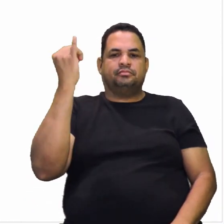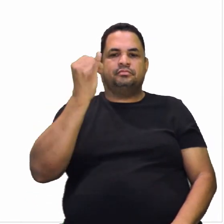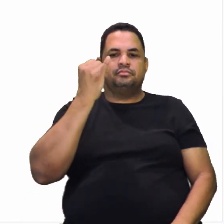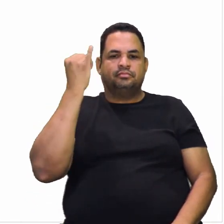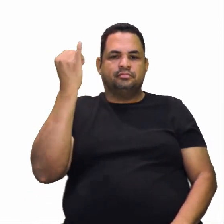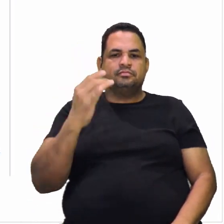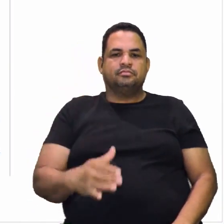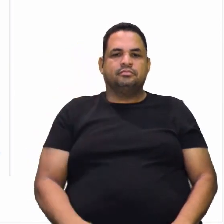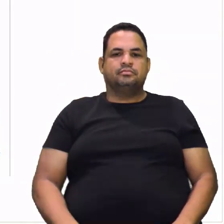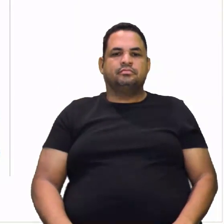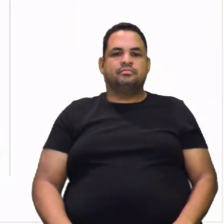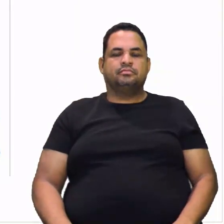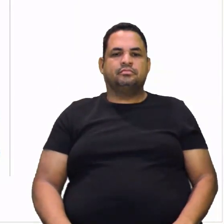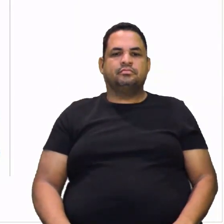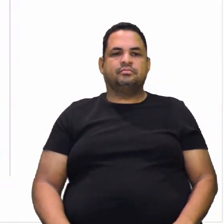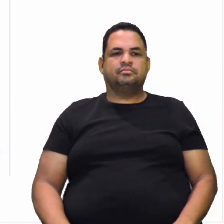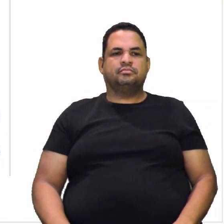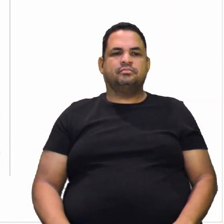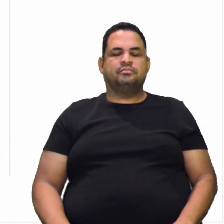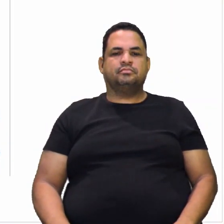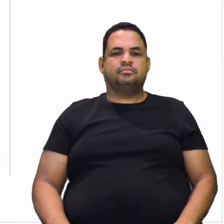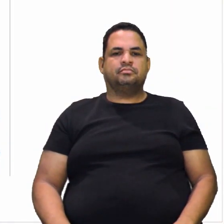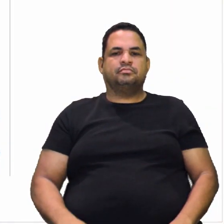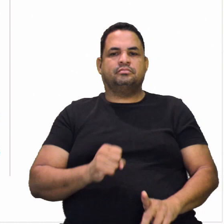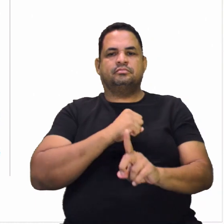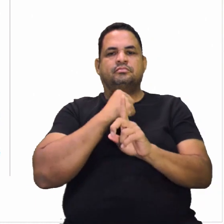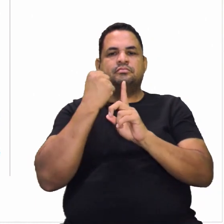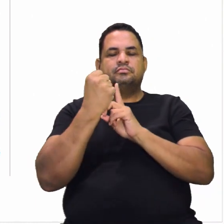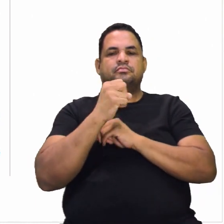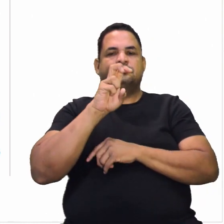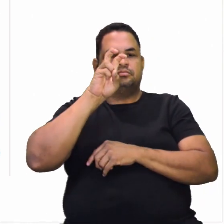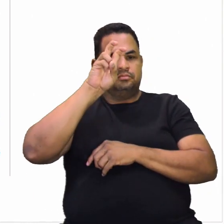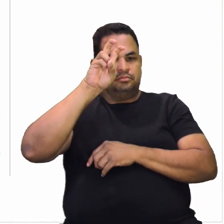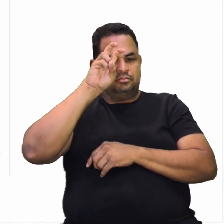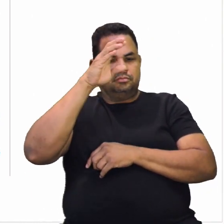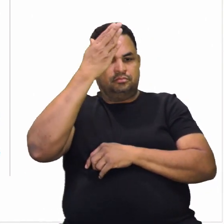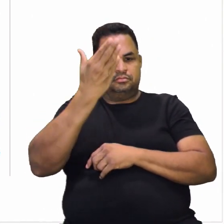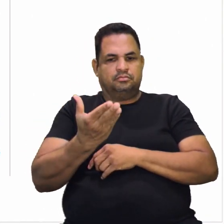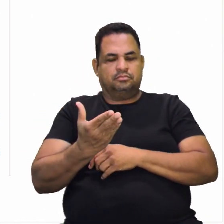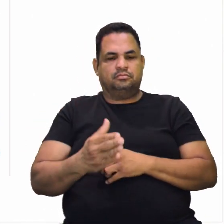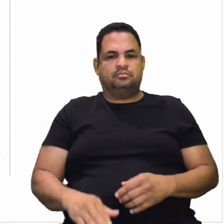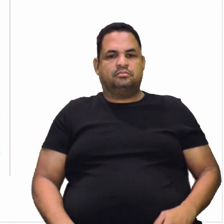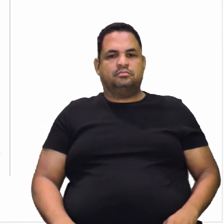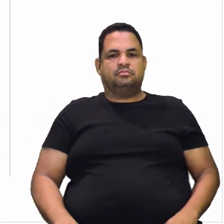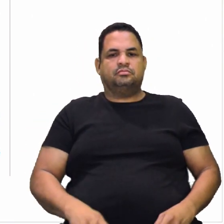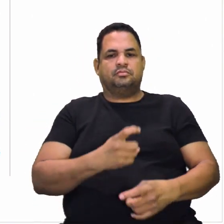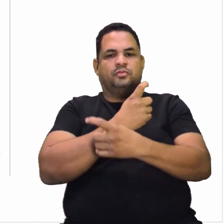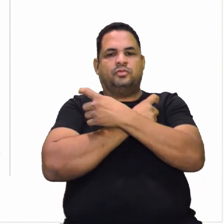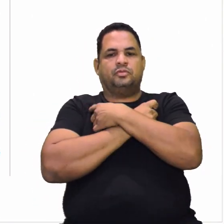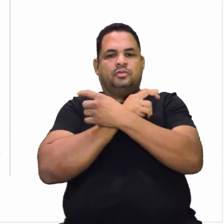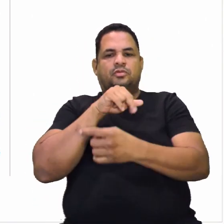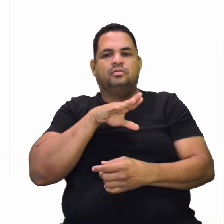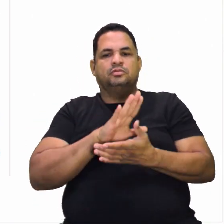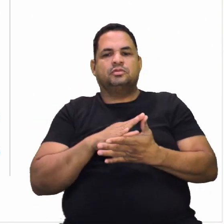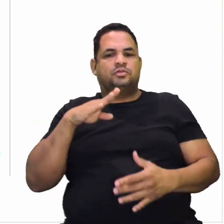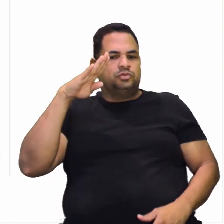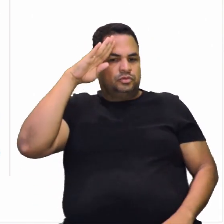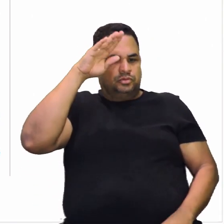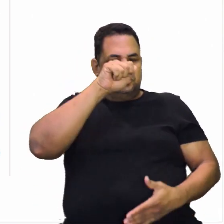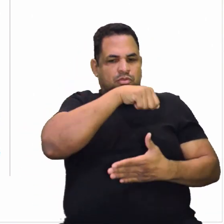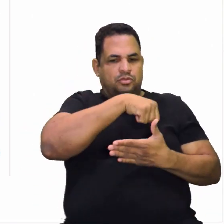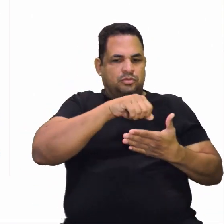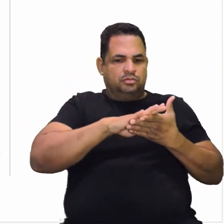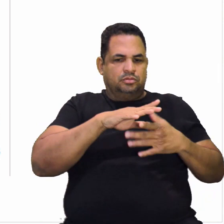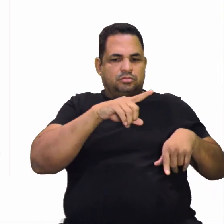importante evolução. E a sociedade egípcia, professor? Olha aí, faraó, nobres, sacerdotes, soldados, escribas,